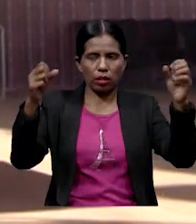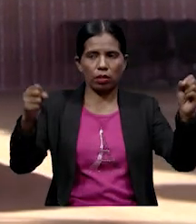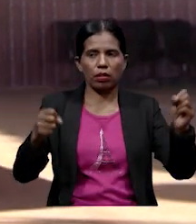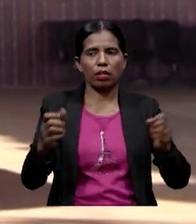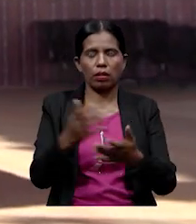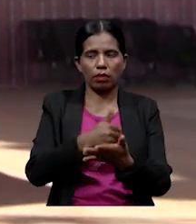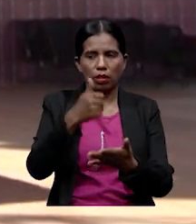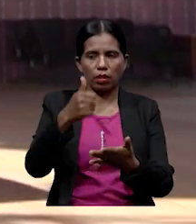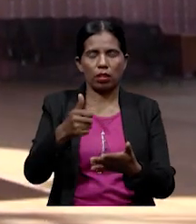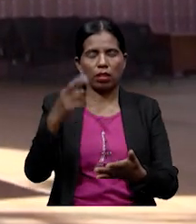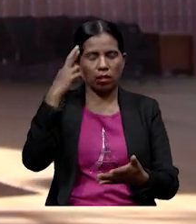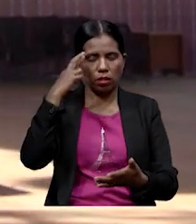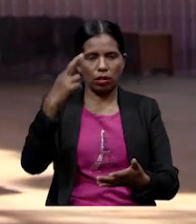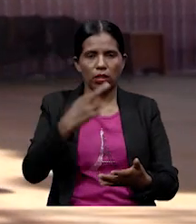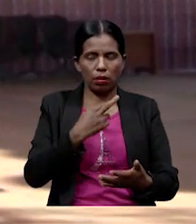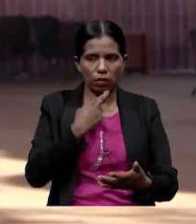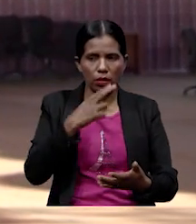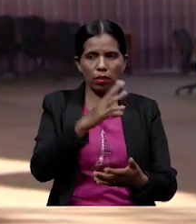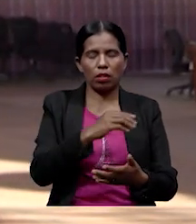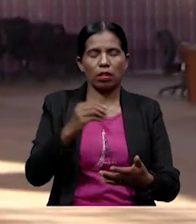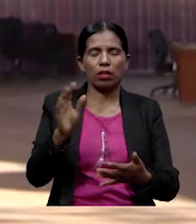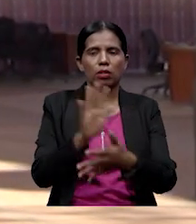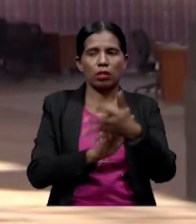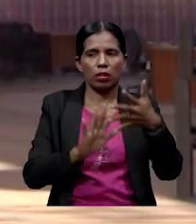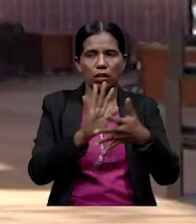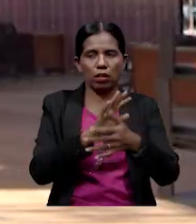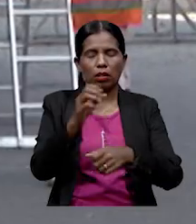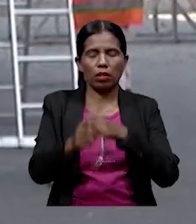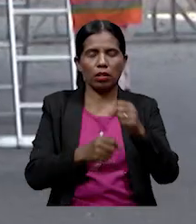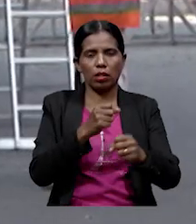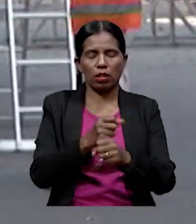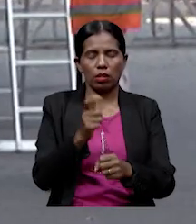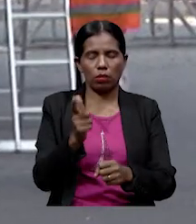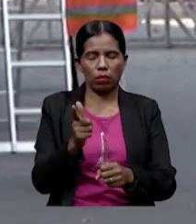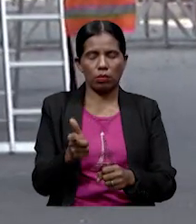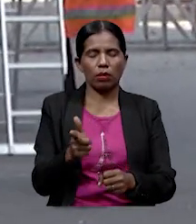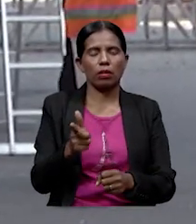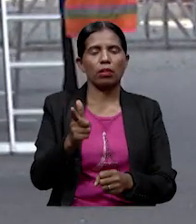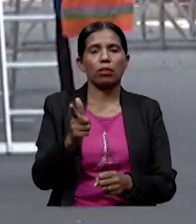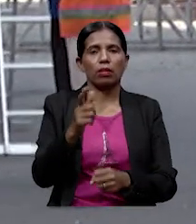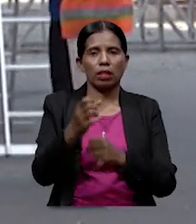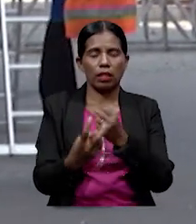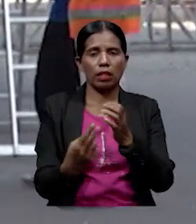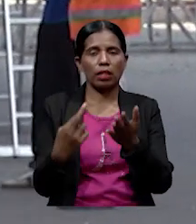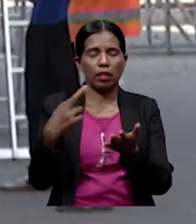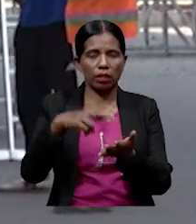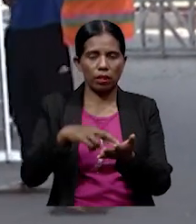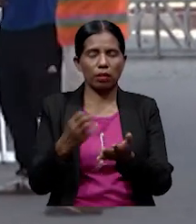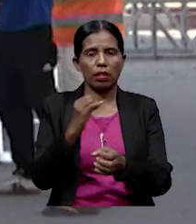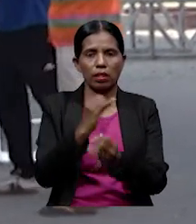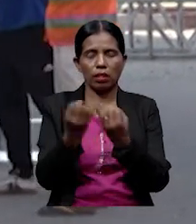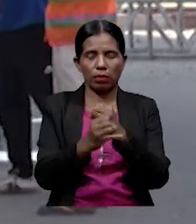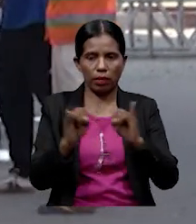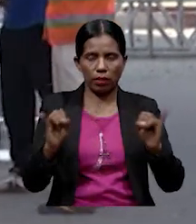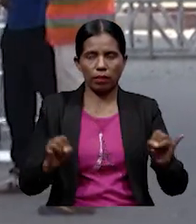eleito José Manuel Ramos Horta na celebração Tinan Ruanulo Restauração Independência. Presidente da